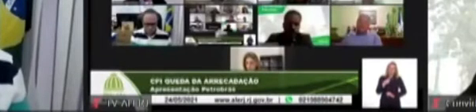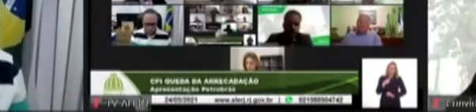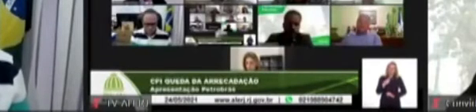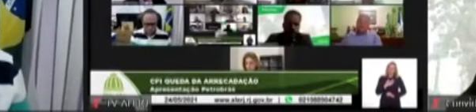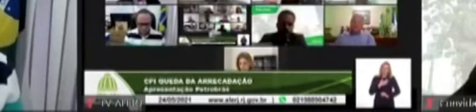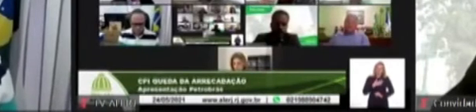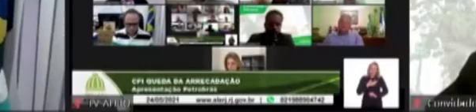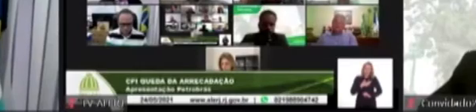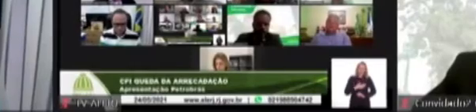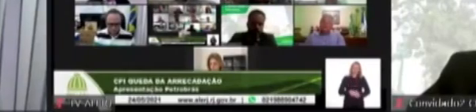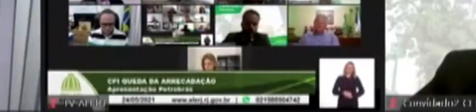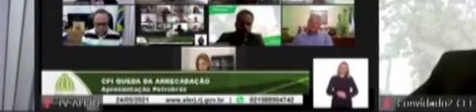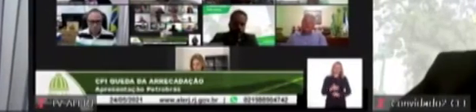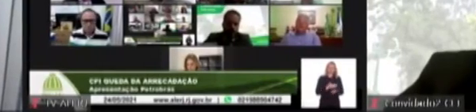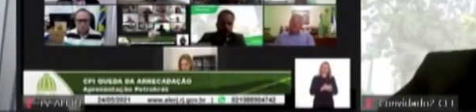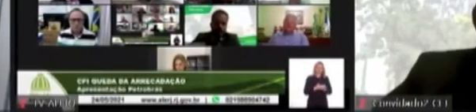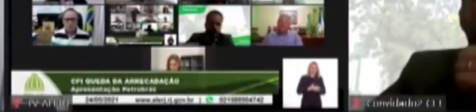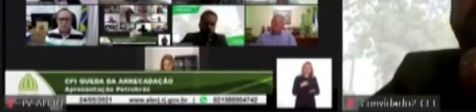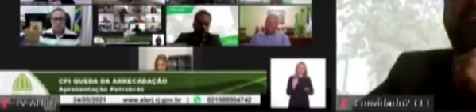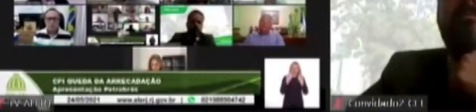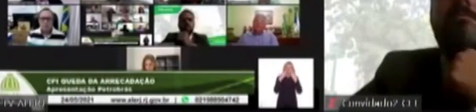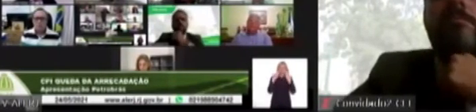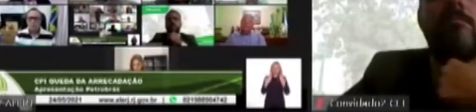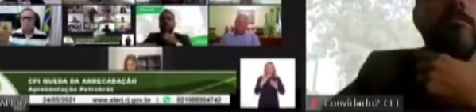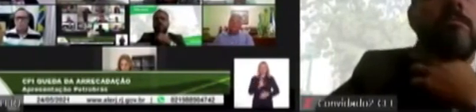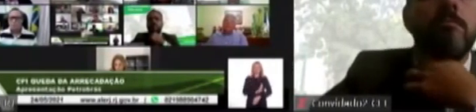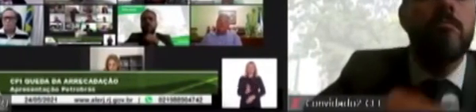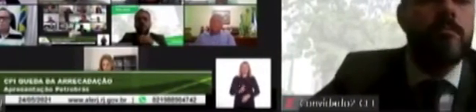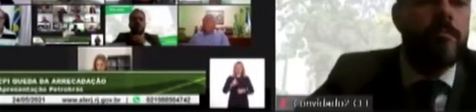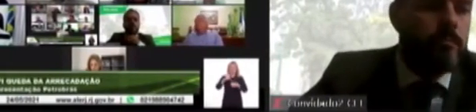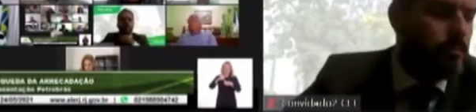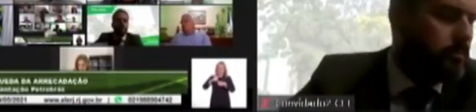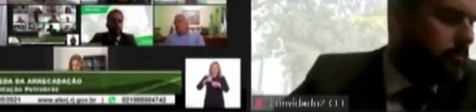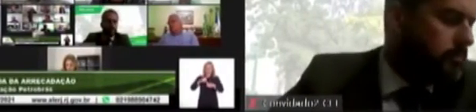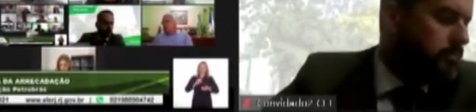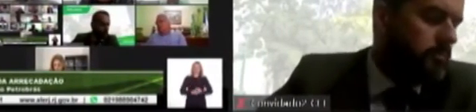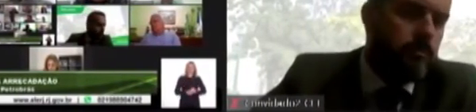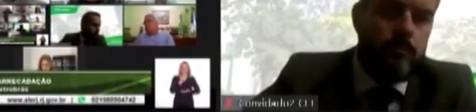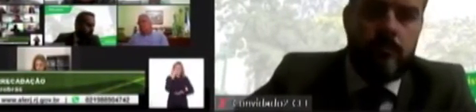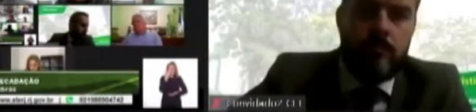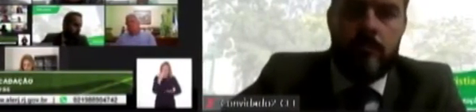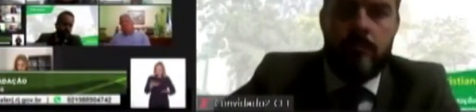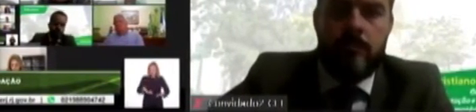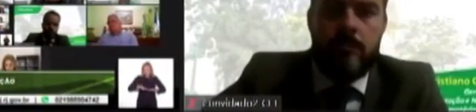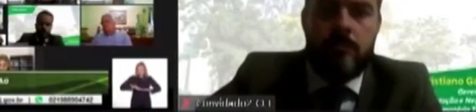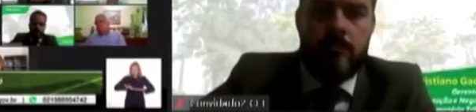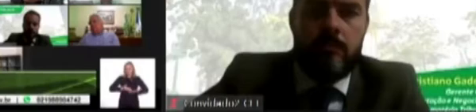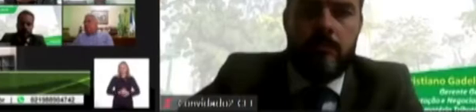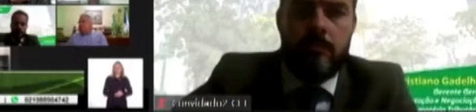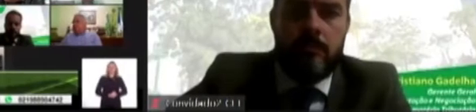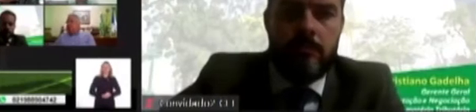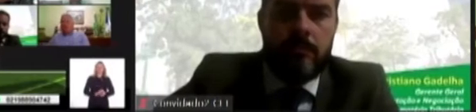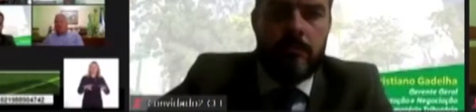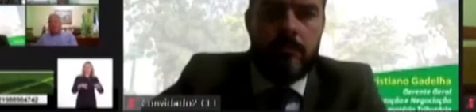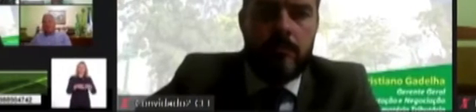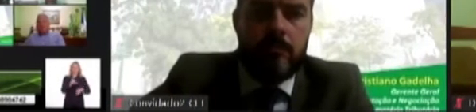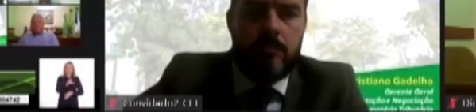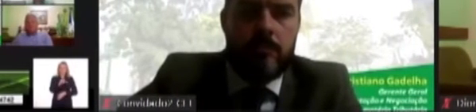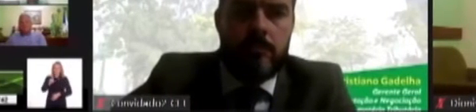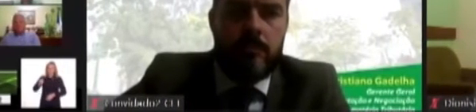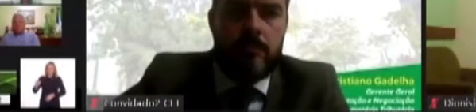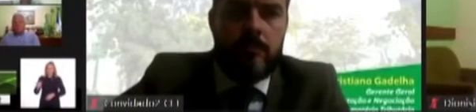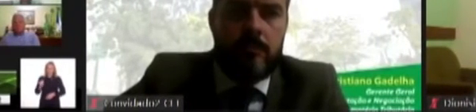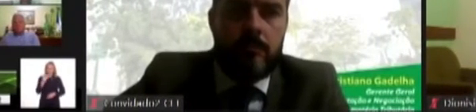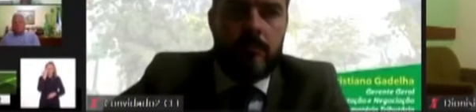Nesta segunda-feira, a CPI, que investiga a queda de arrecadação nas receitas compensatórias da exploração do petróleo e gás